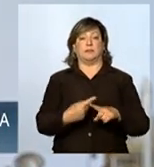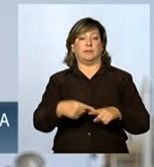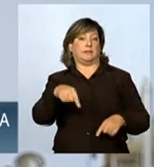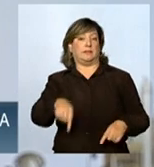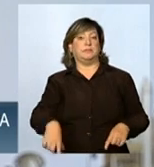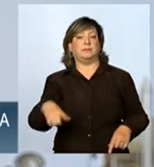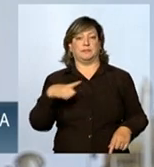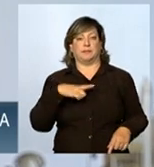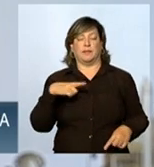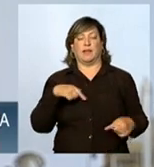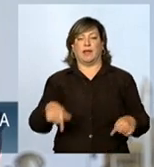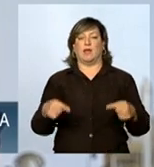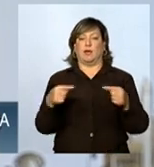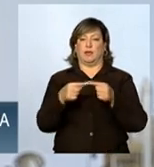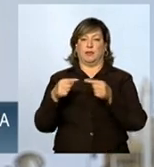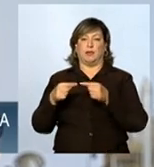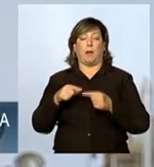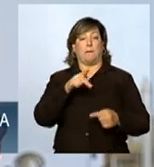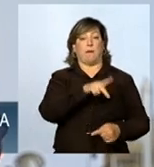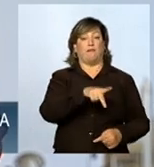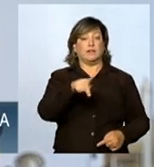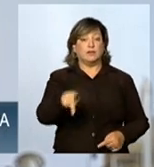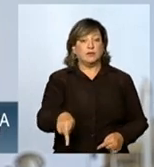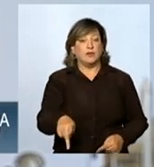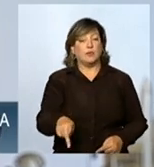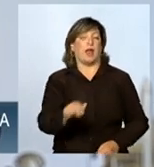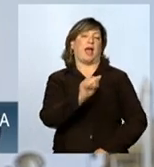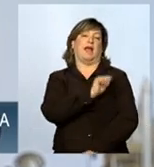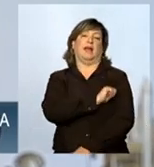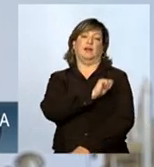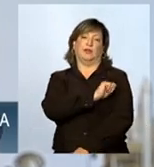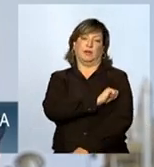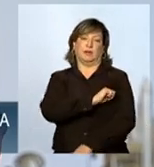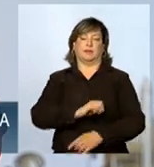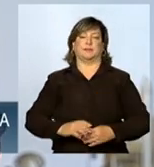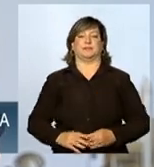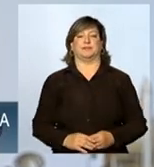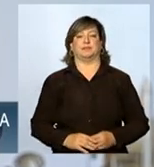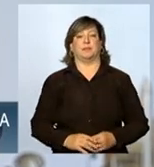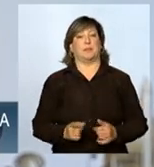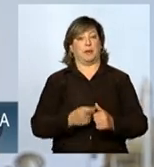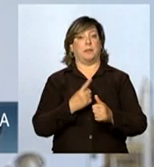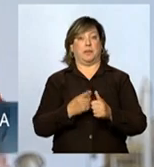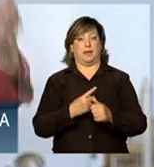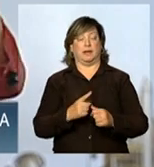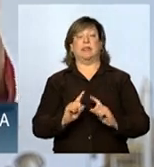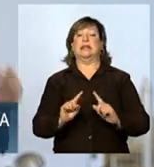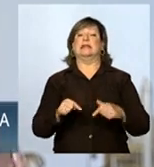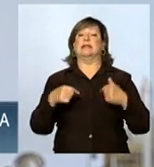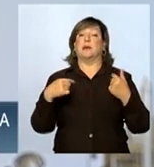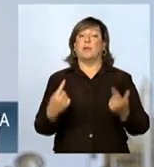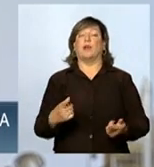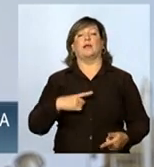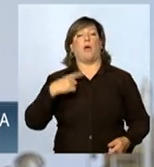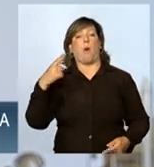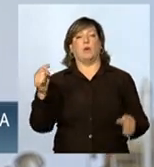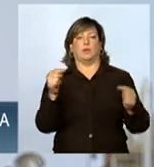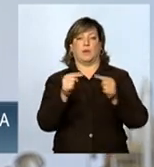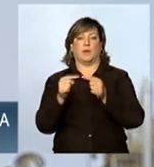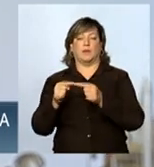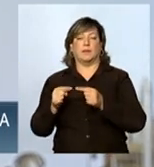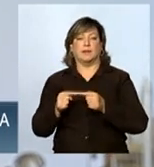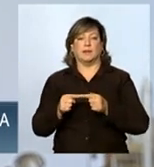essa combinação, professores, alunos, primeiro. Depois tem uma outra